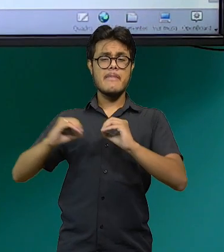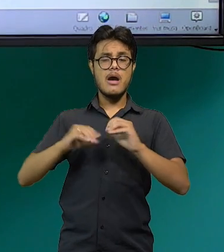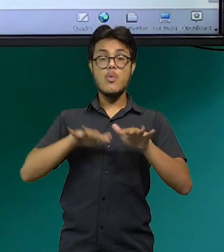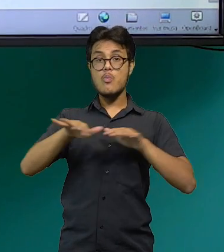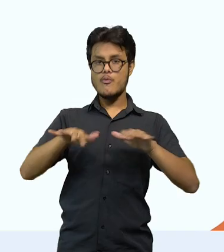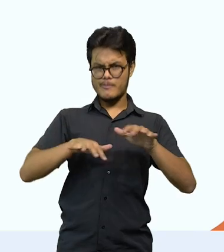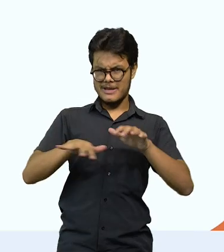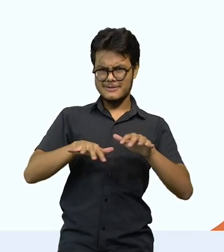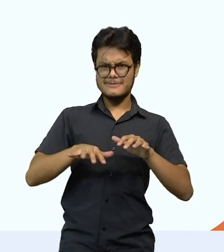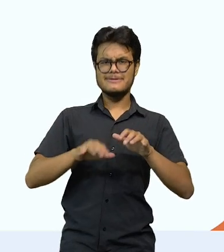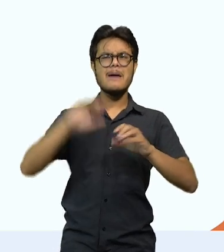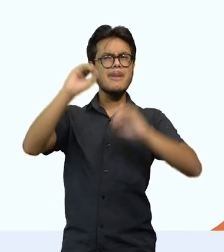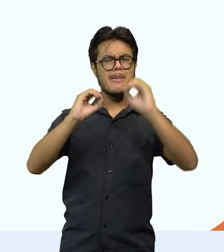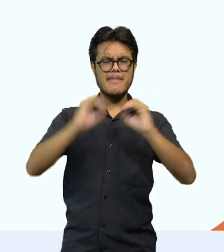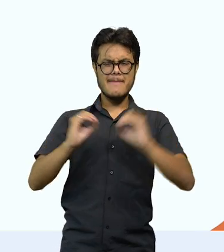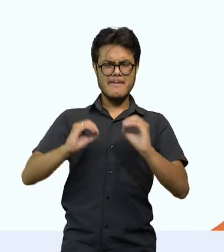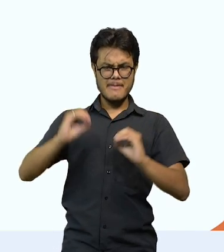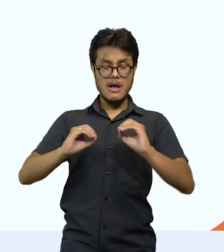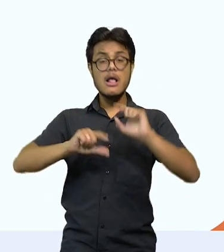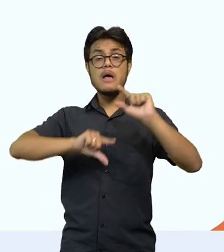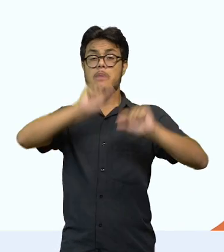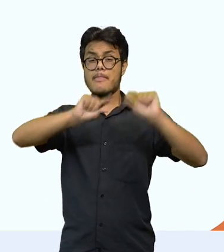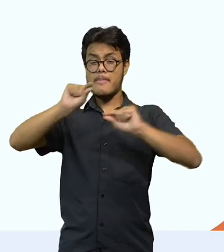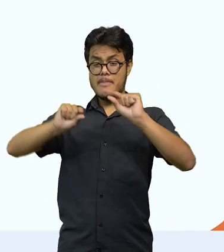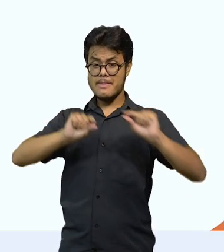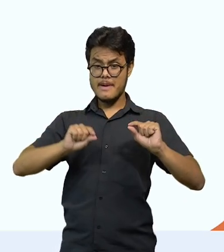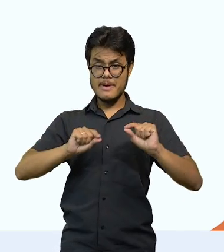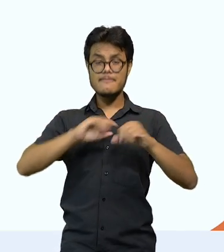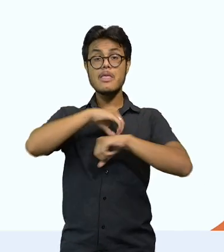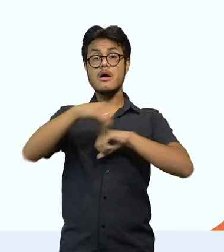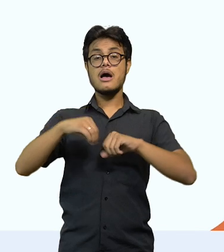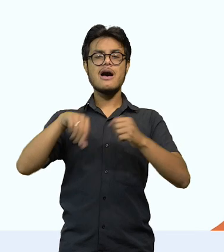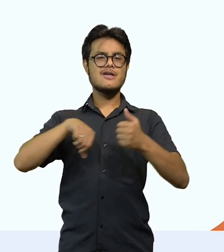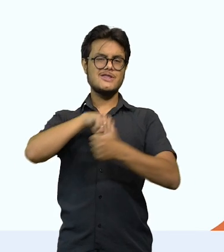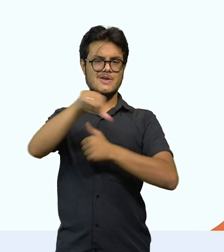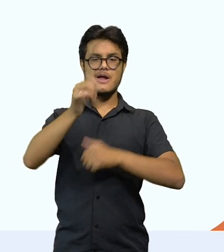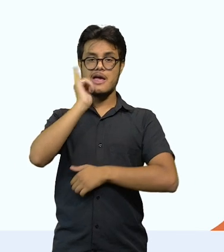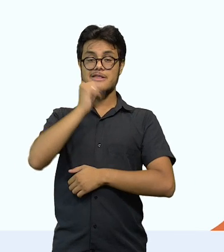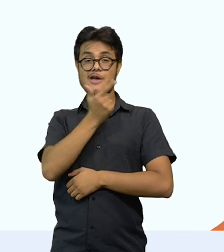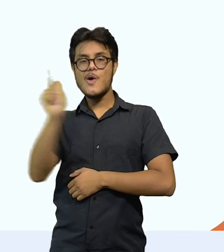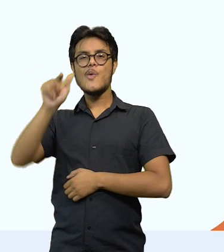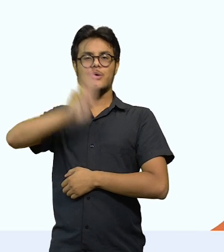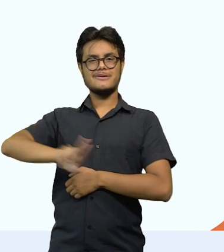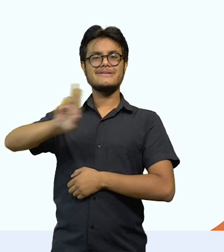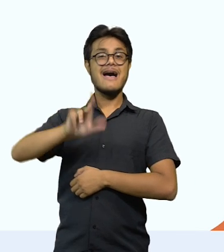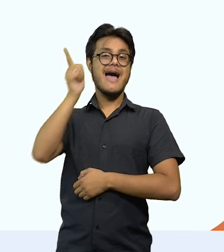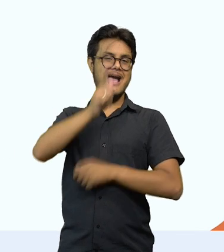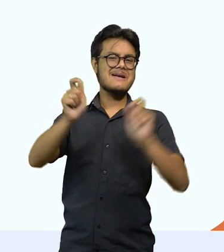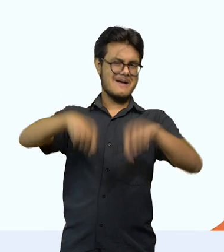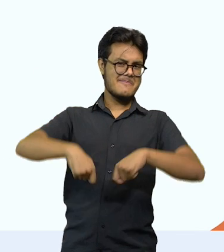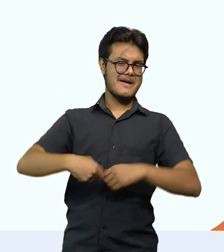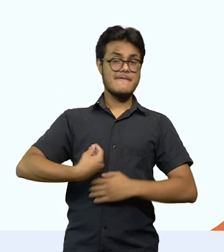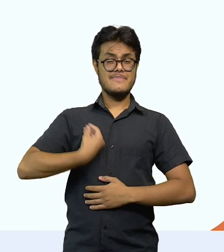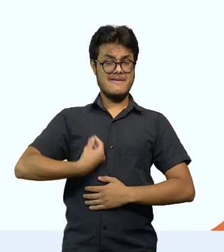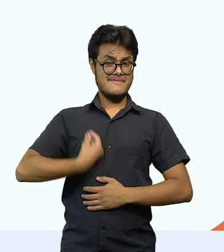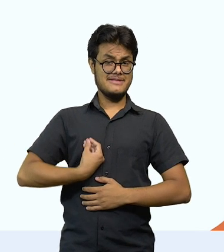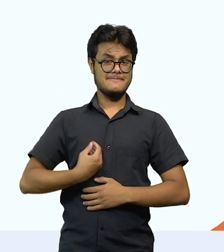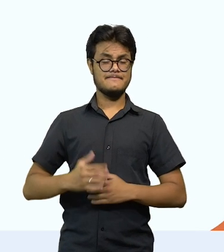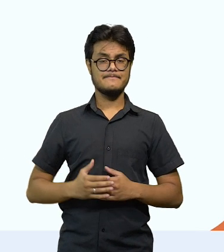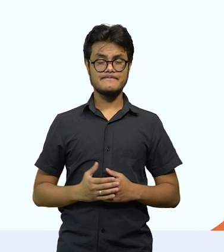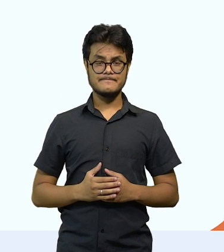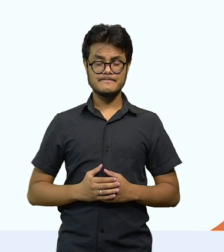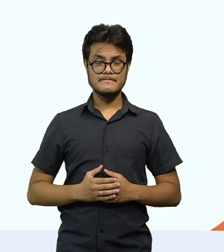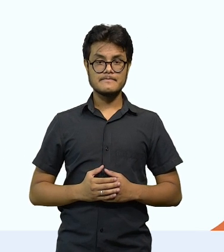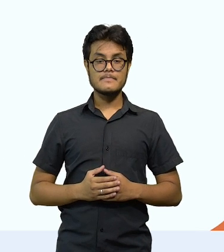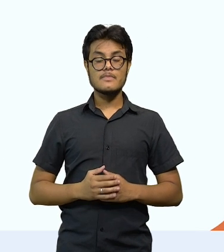consegue utilizar para fazer outras transformações de energia e utilizar essa energia elétrica no dia a dia,